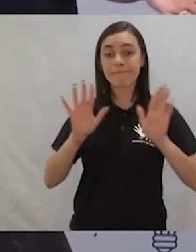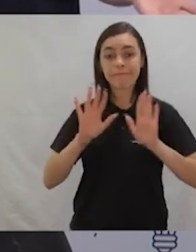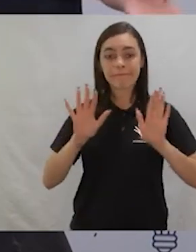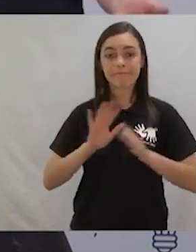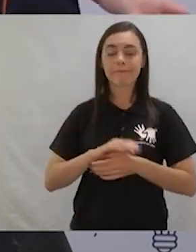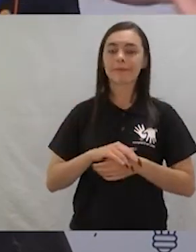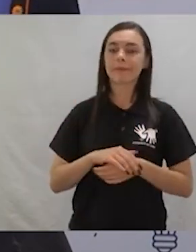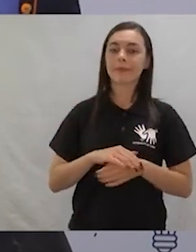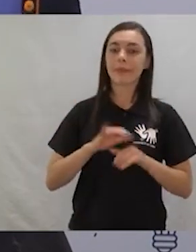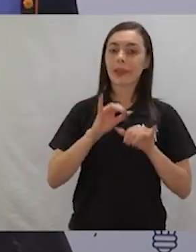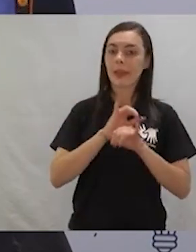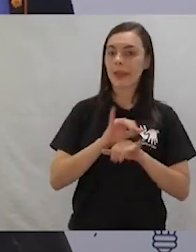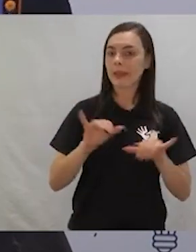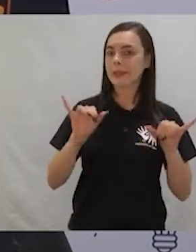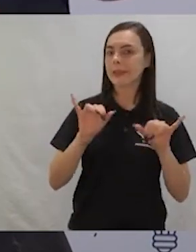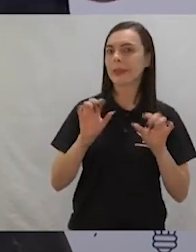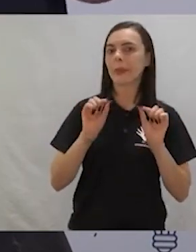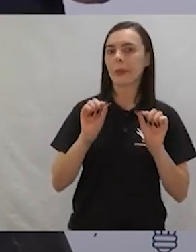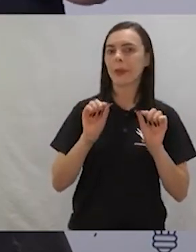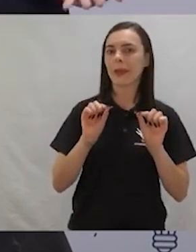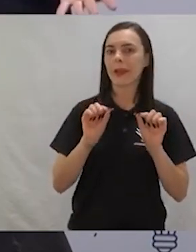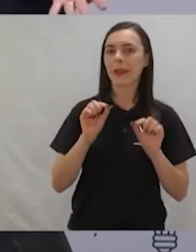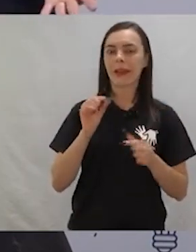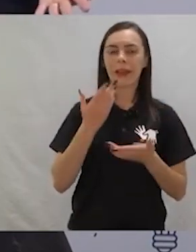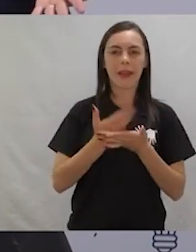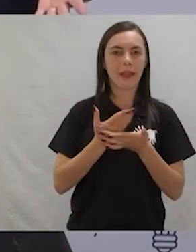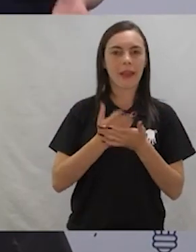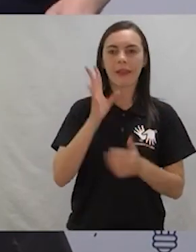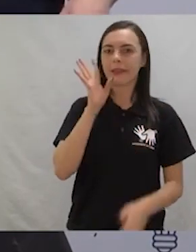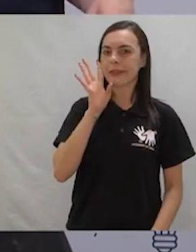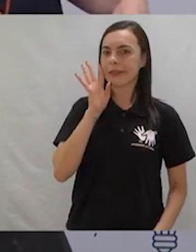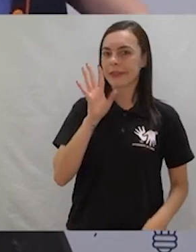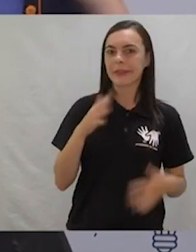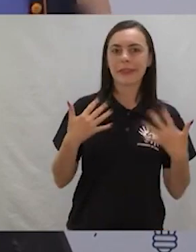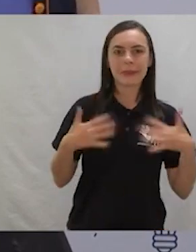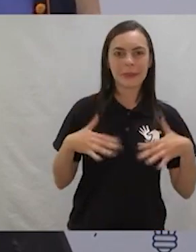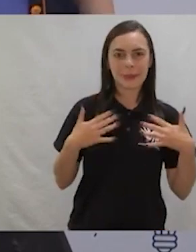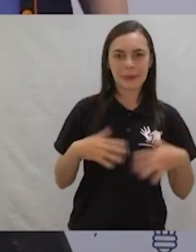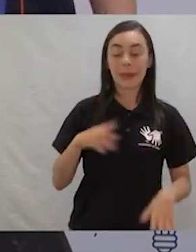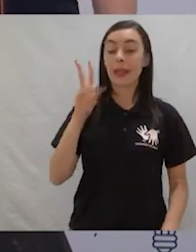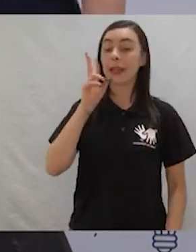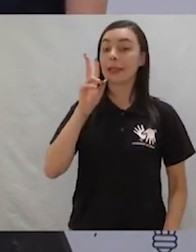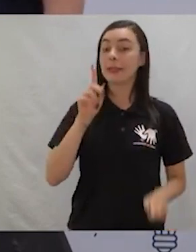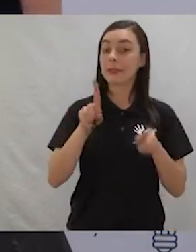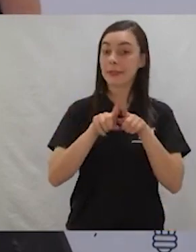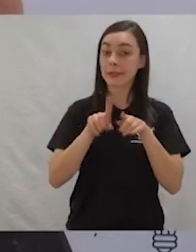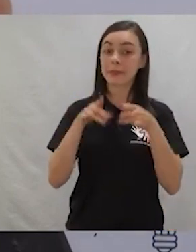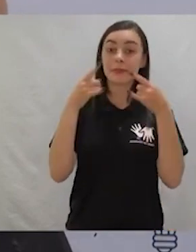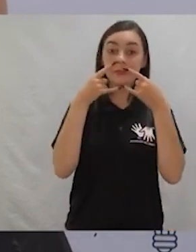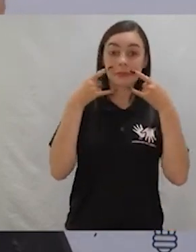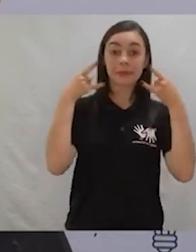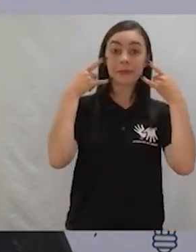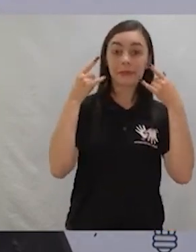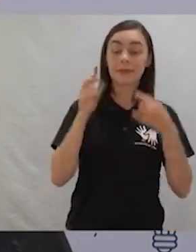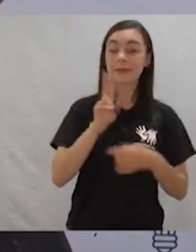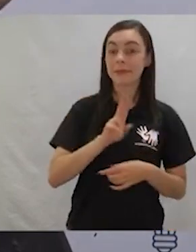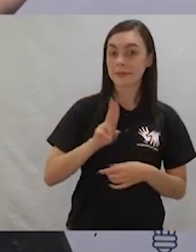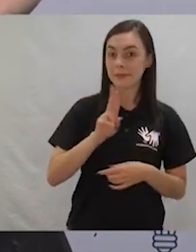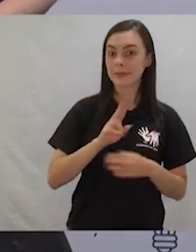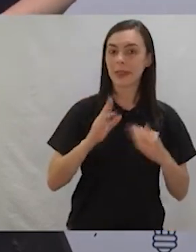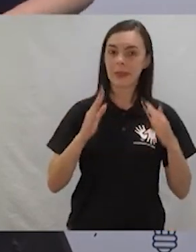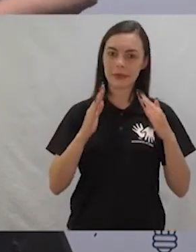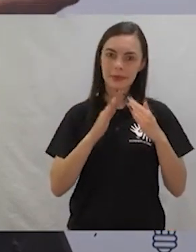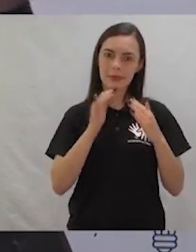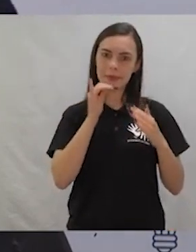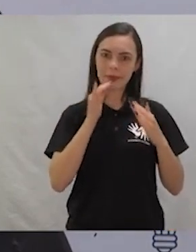despedir, né? Dizer, né, que foi muito legal a aula. Uhum. Não deixando de usar a máscara quando a gente sai